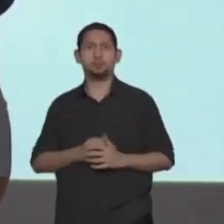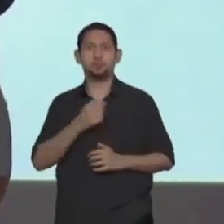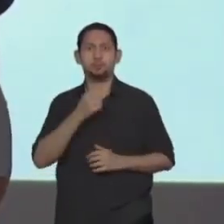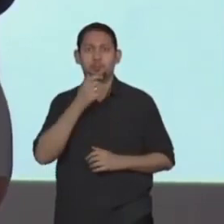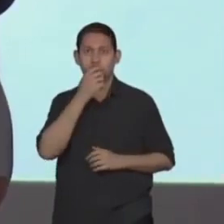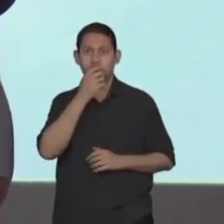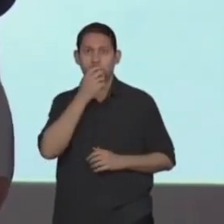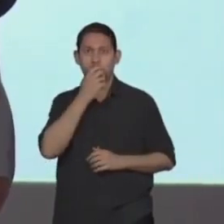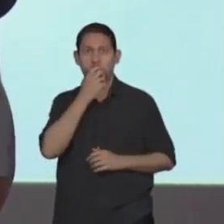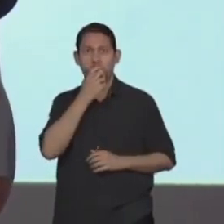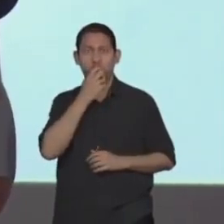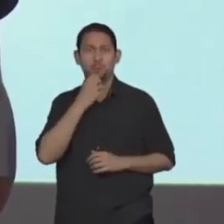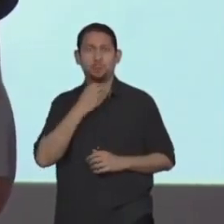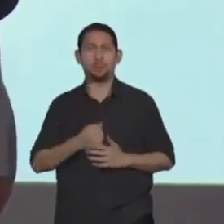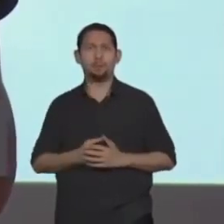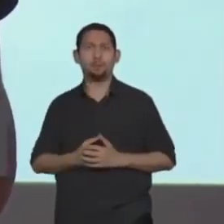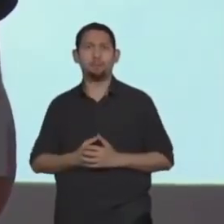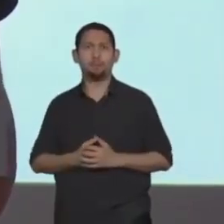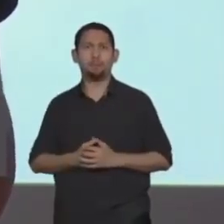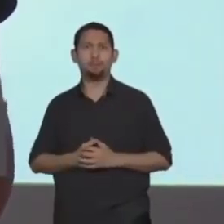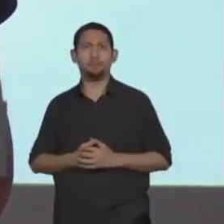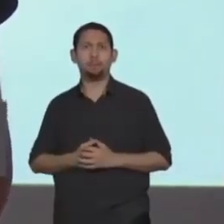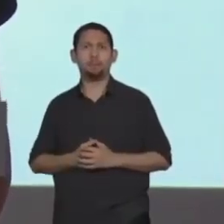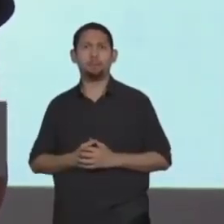Então, uma perna de um lado,